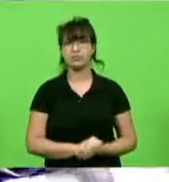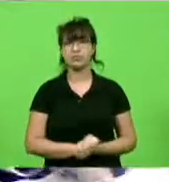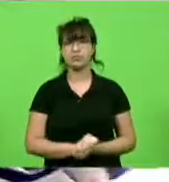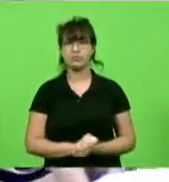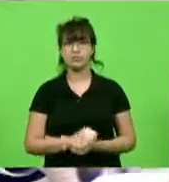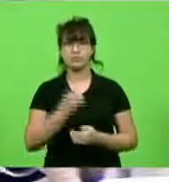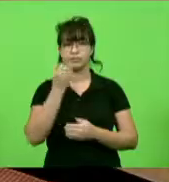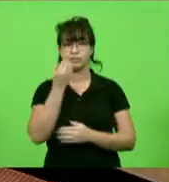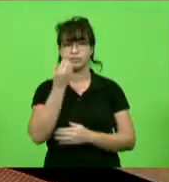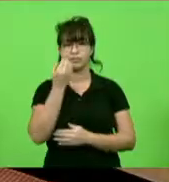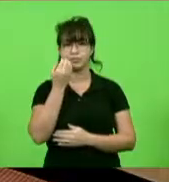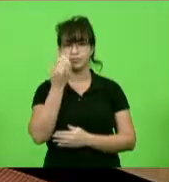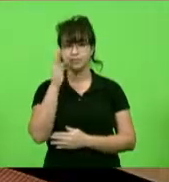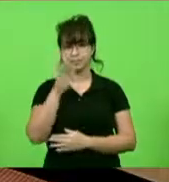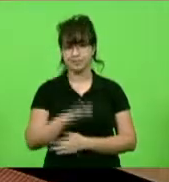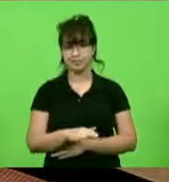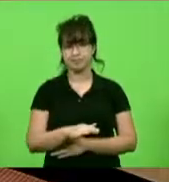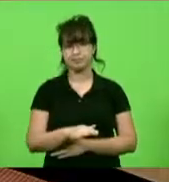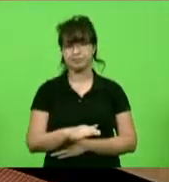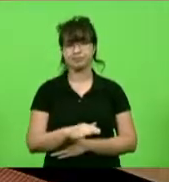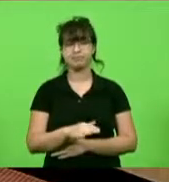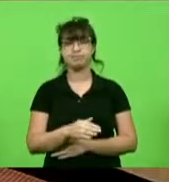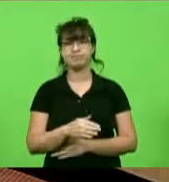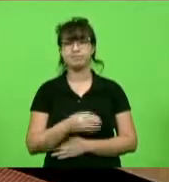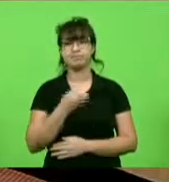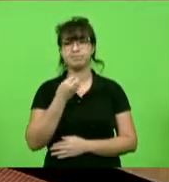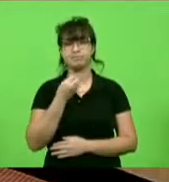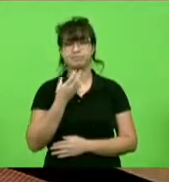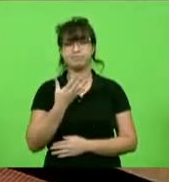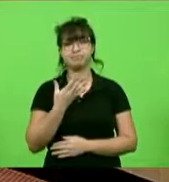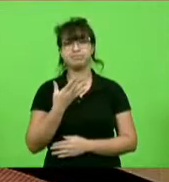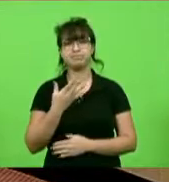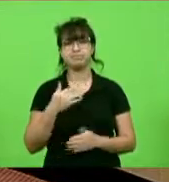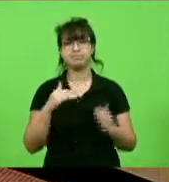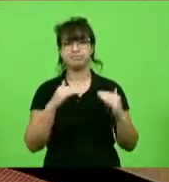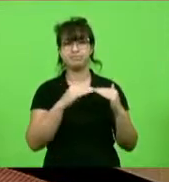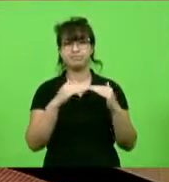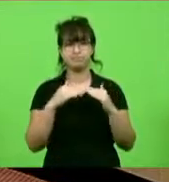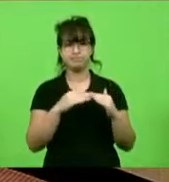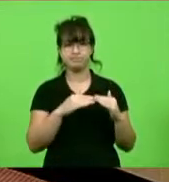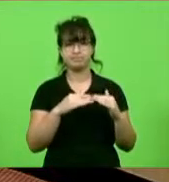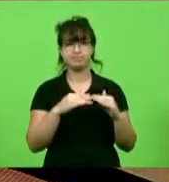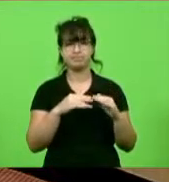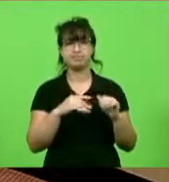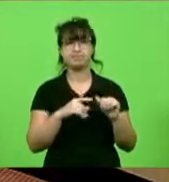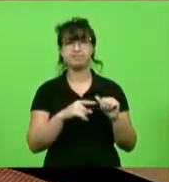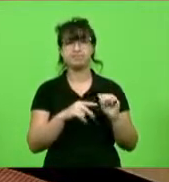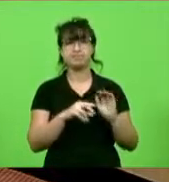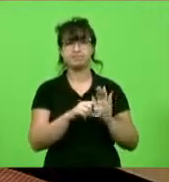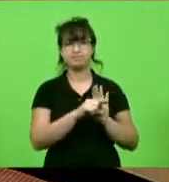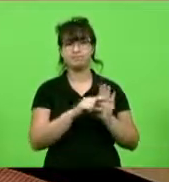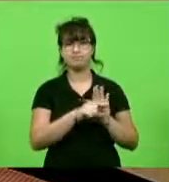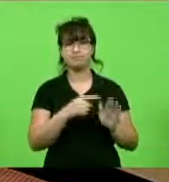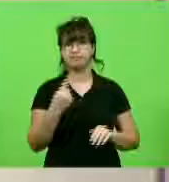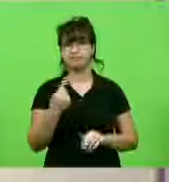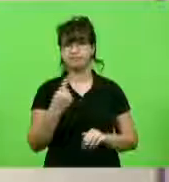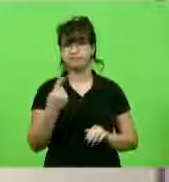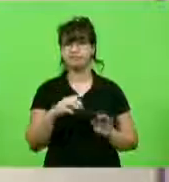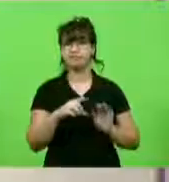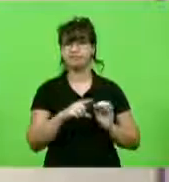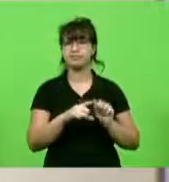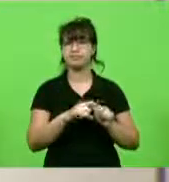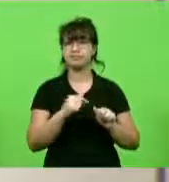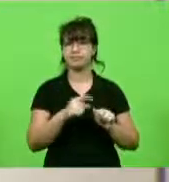Obrigado, Ricardo Alba. Em consonância com o parágrafo 1º do artigo nº